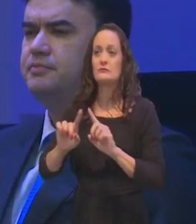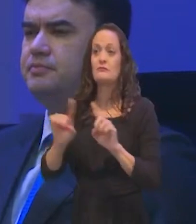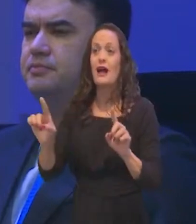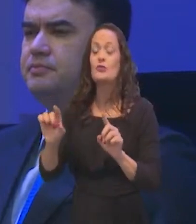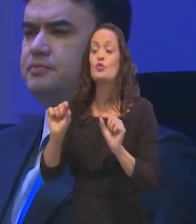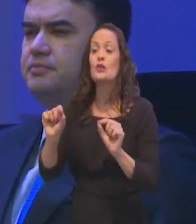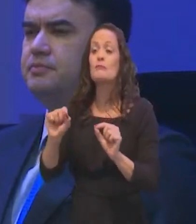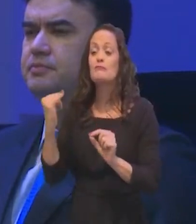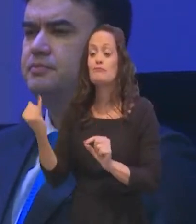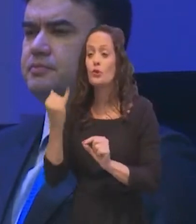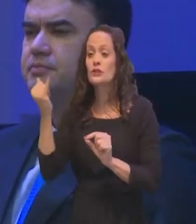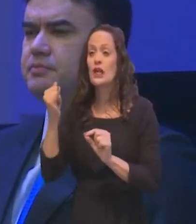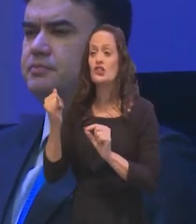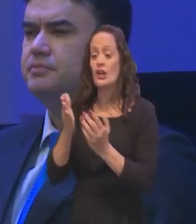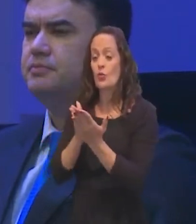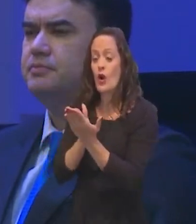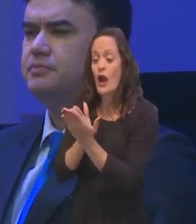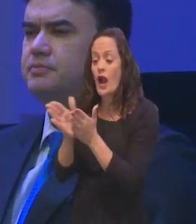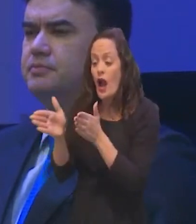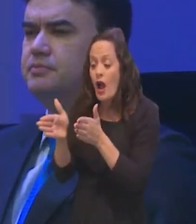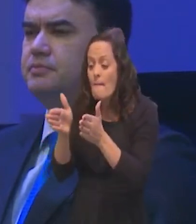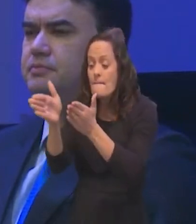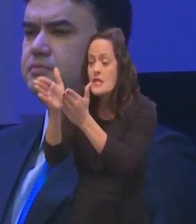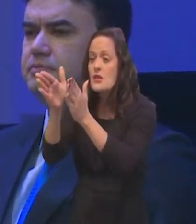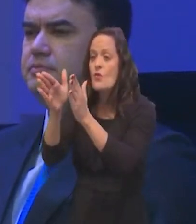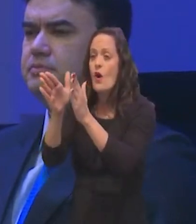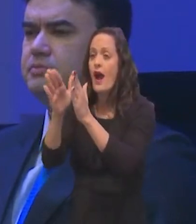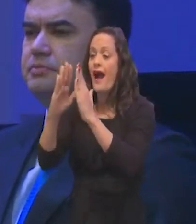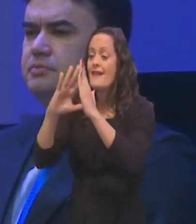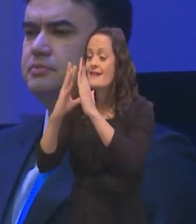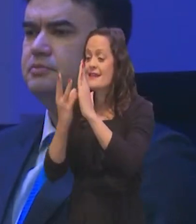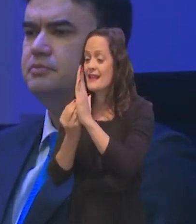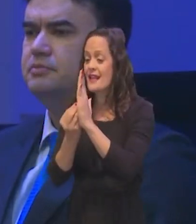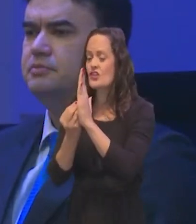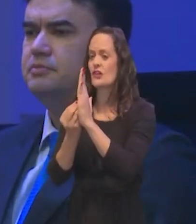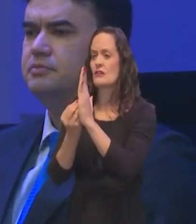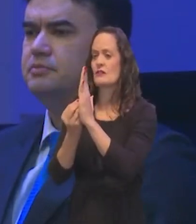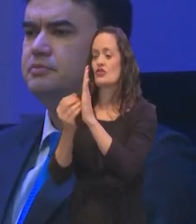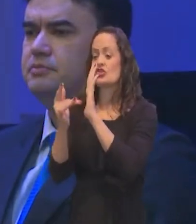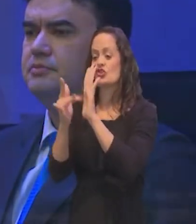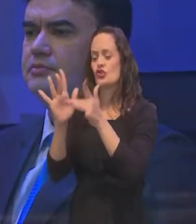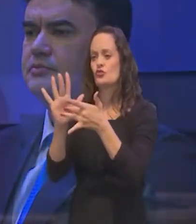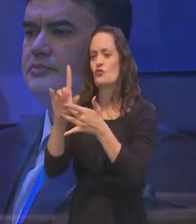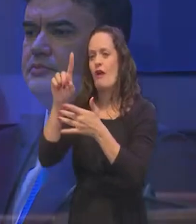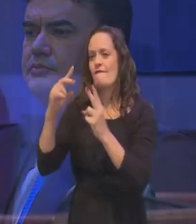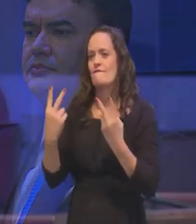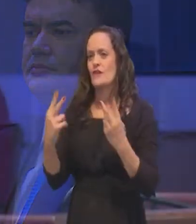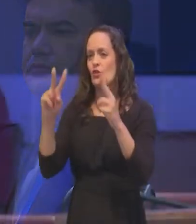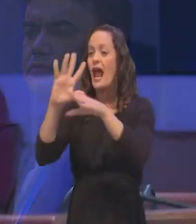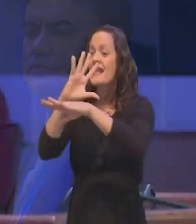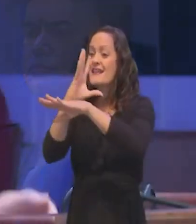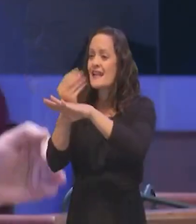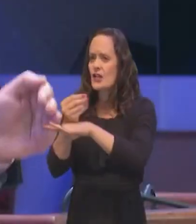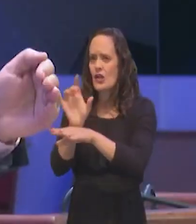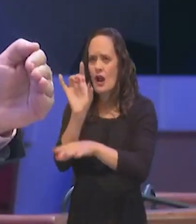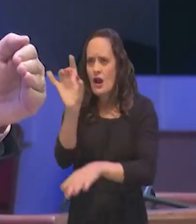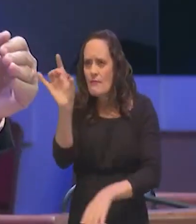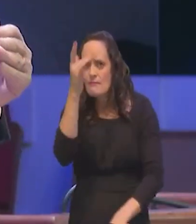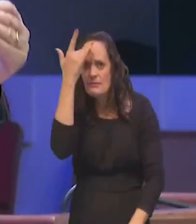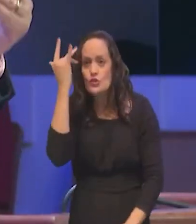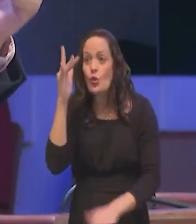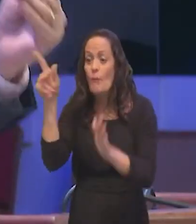no sentido de mostrar que a igreja de Cristo será vitoriosa. E o